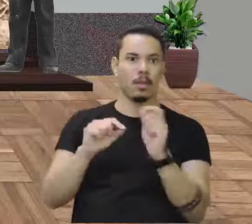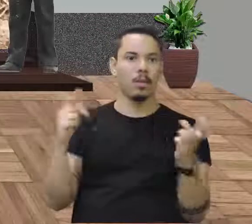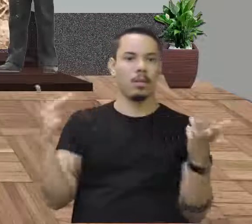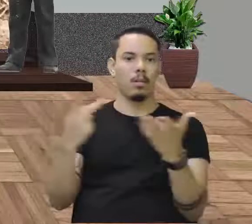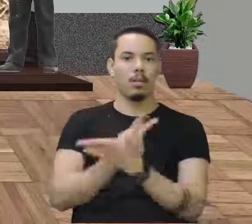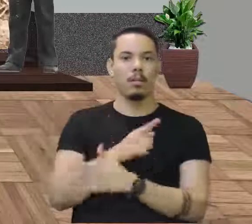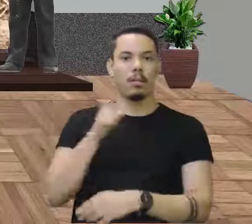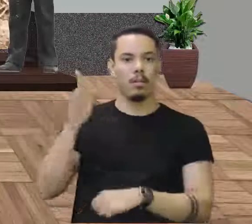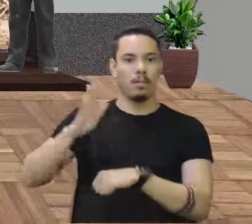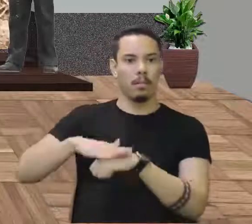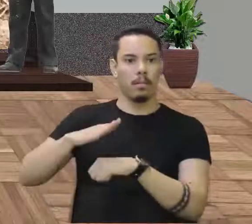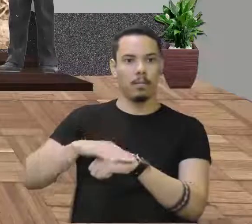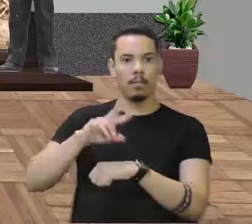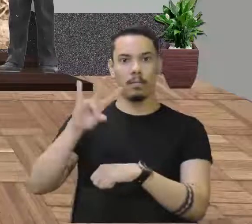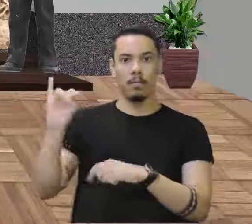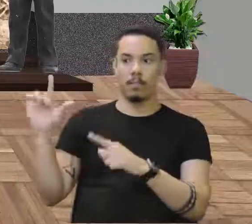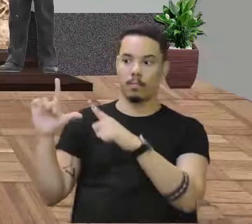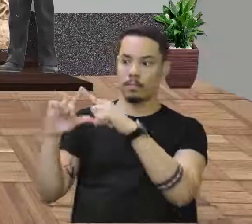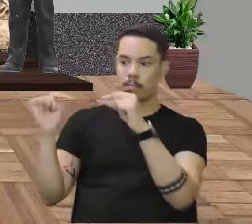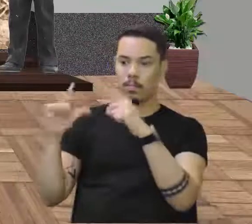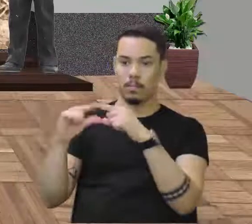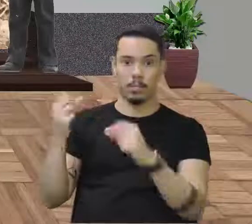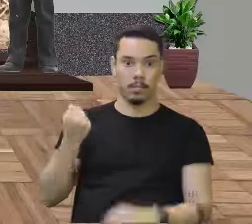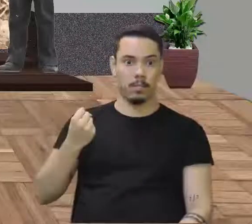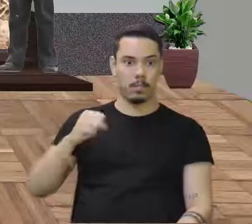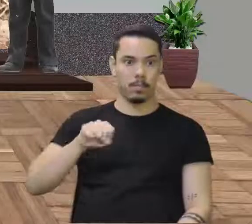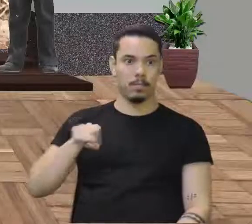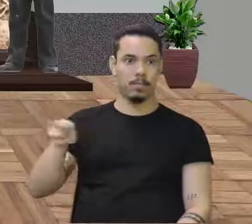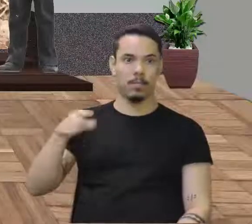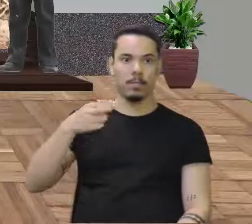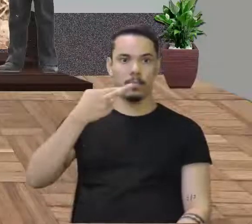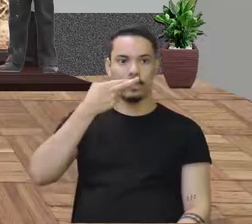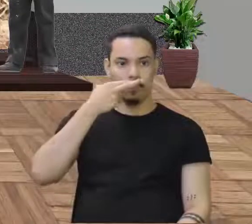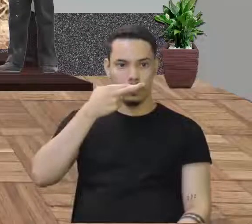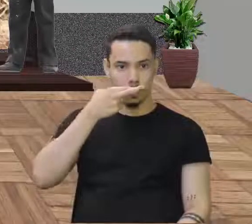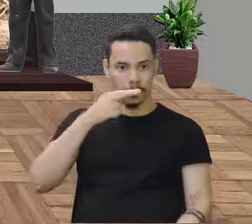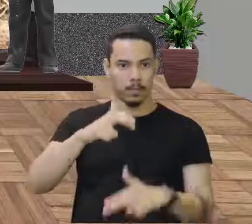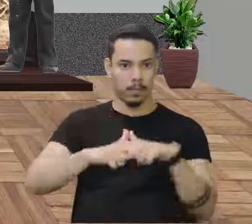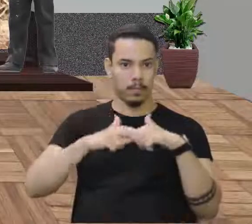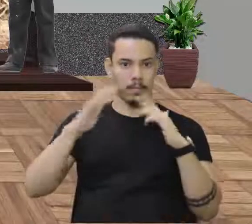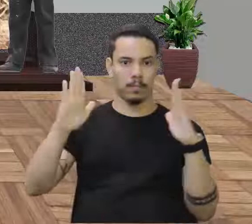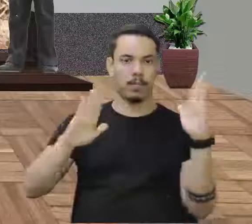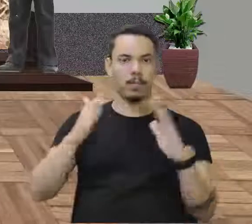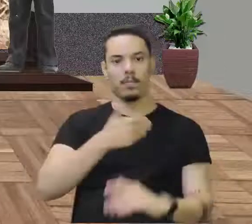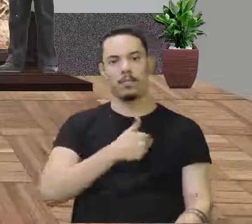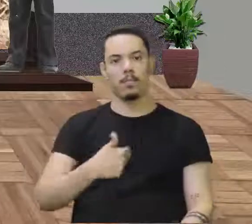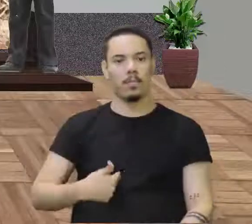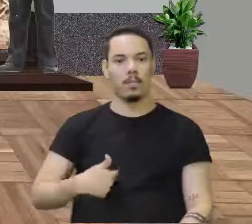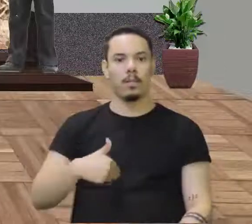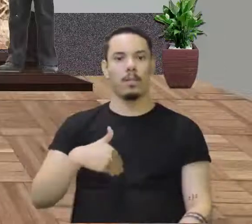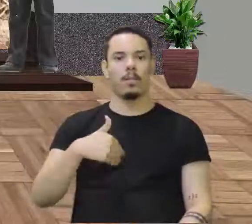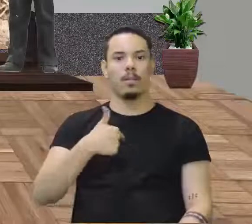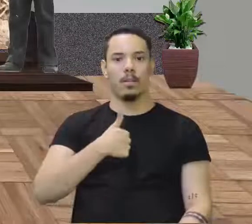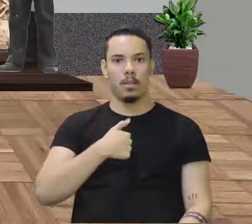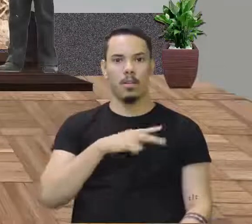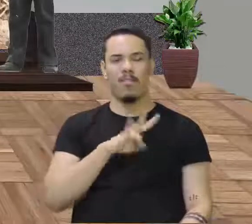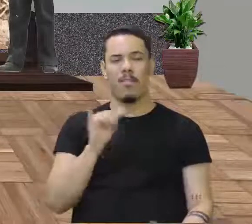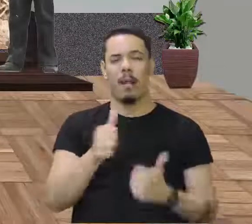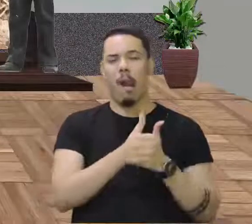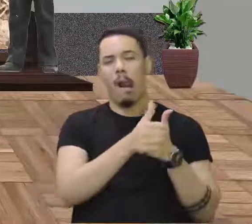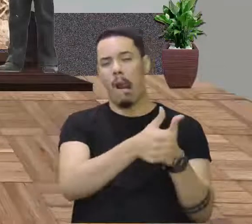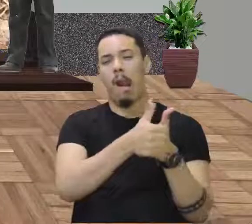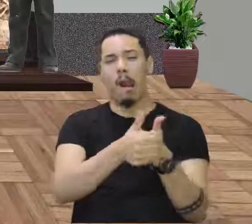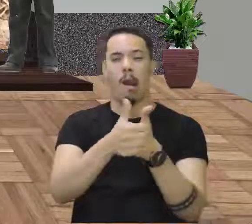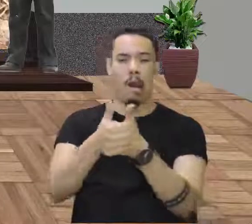é ele que vai para Brasília defender o Rondon. Quando, no governo de Getúlio Vargas, Rondon vai ser muito perseguido no governo de